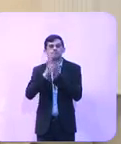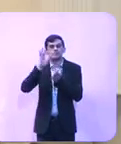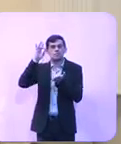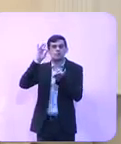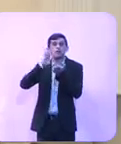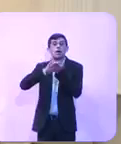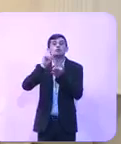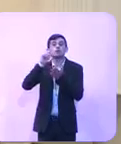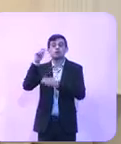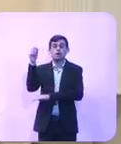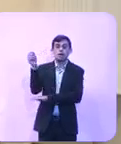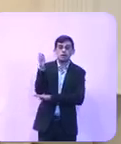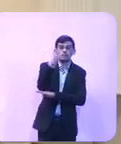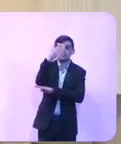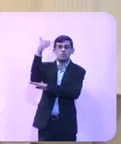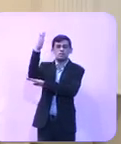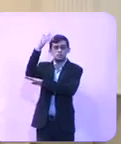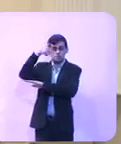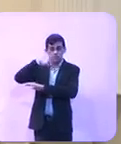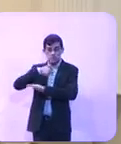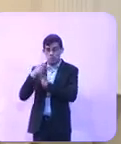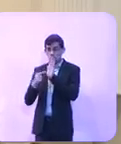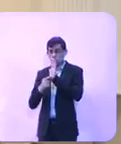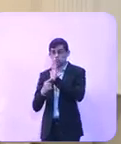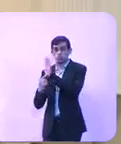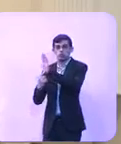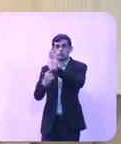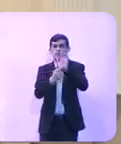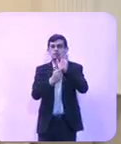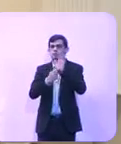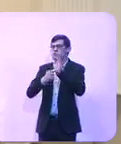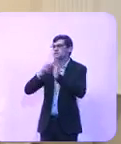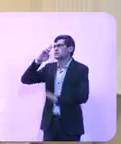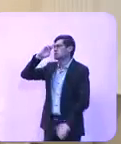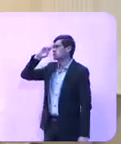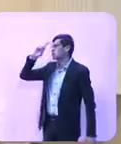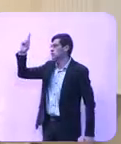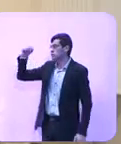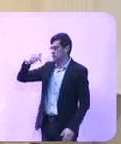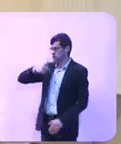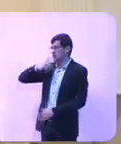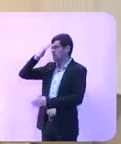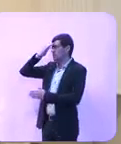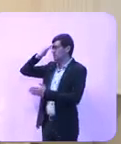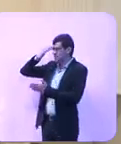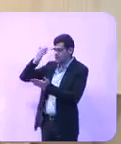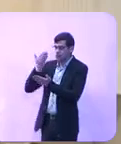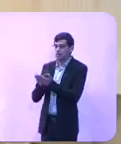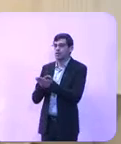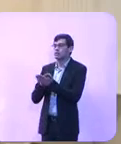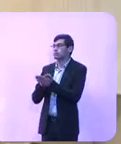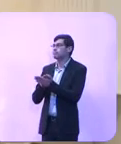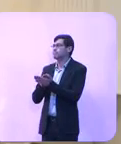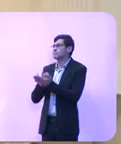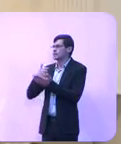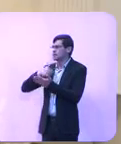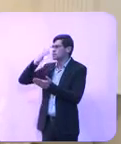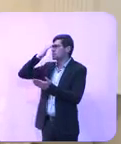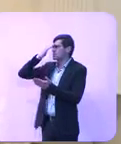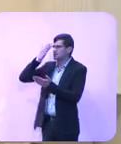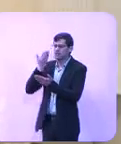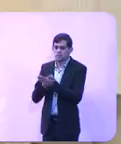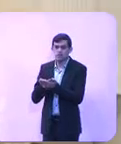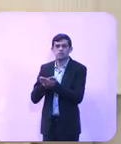as bandeiras que eu estou flamulando e dizendo: Senhor, eu creio e eu